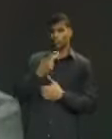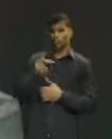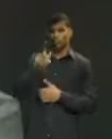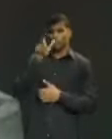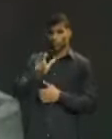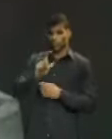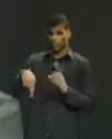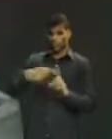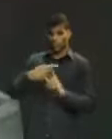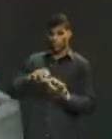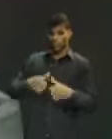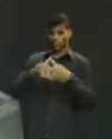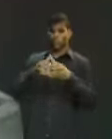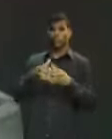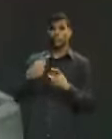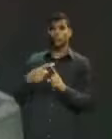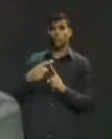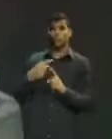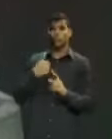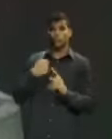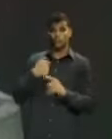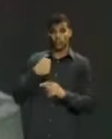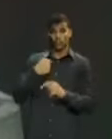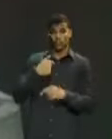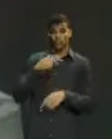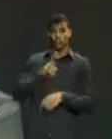eu implementei as recomendações